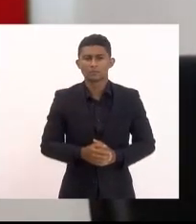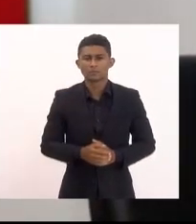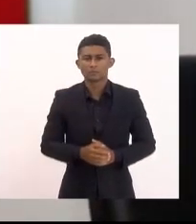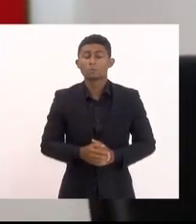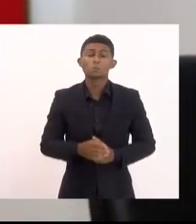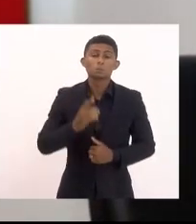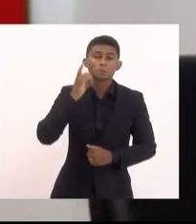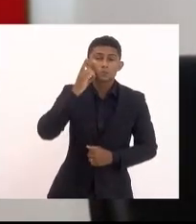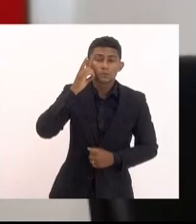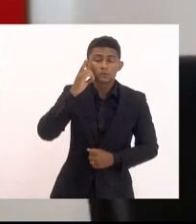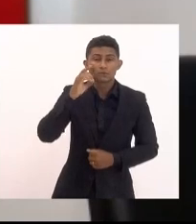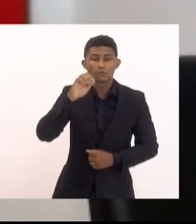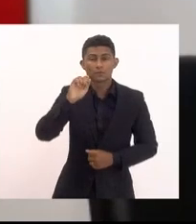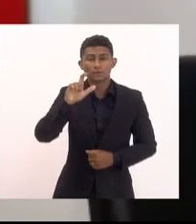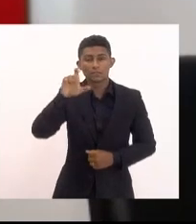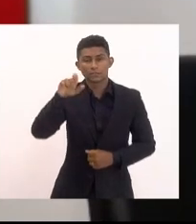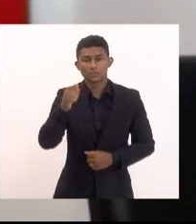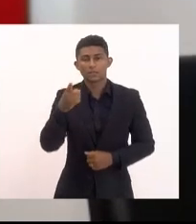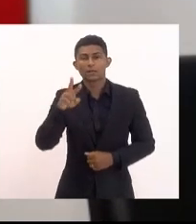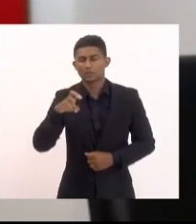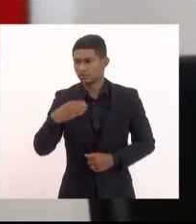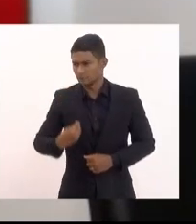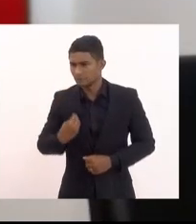Deputado Alexandre Knobloch.